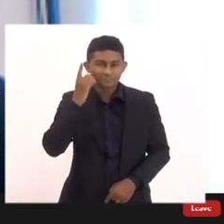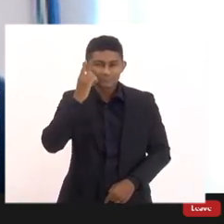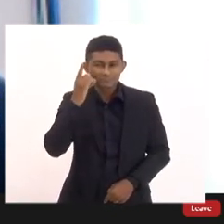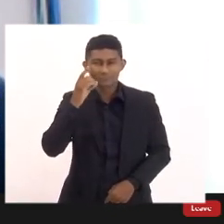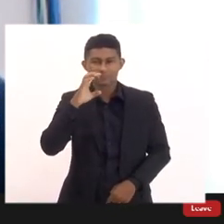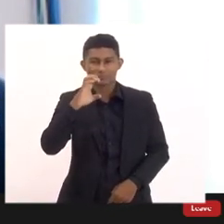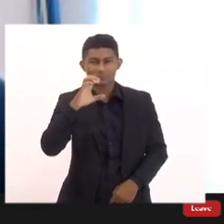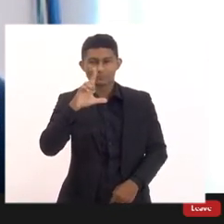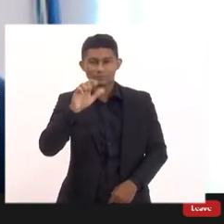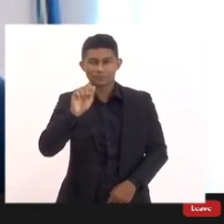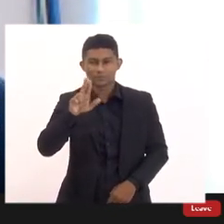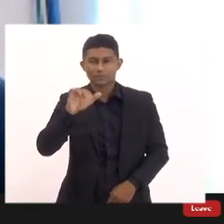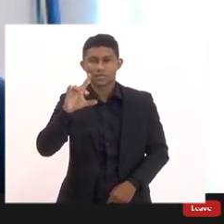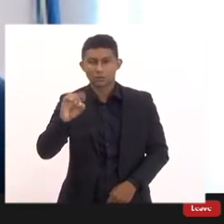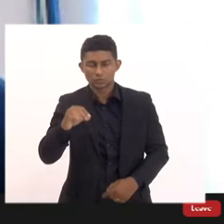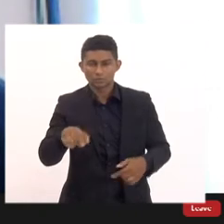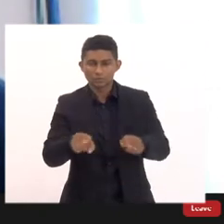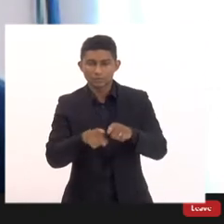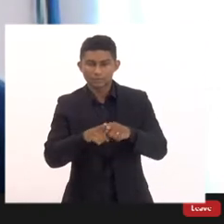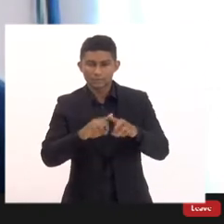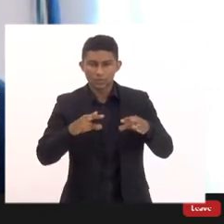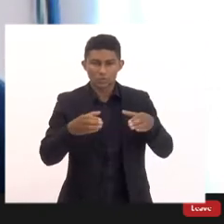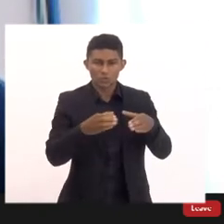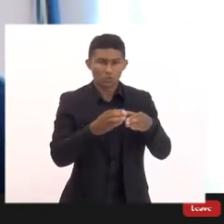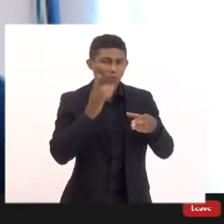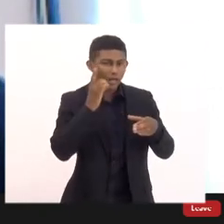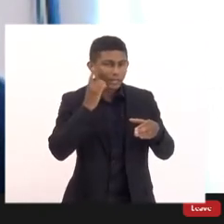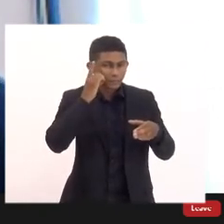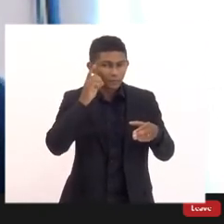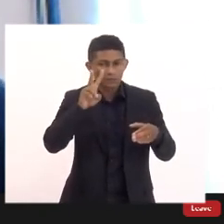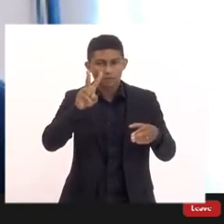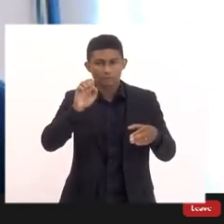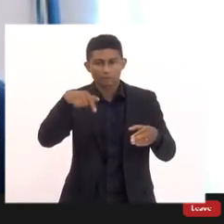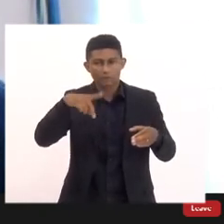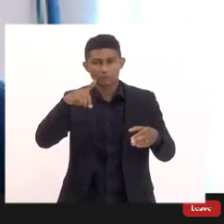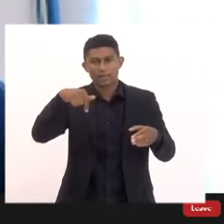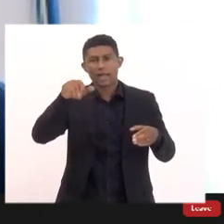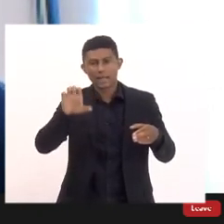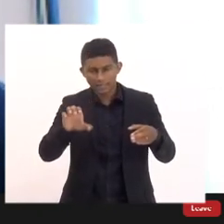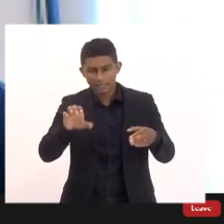do deputado Valdec Carneiro, da assessoria